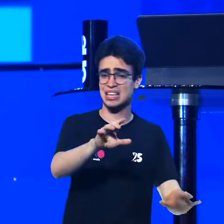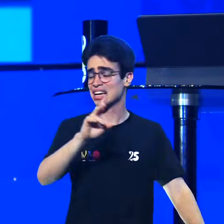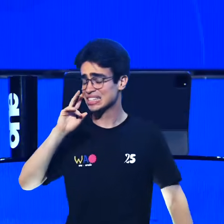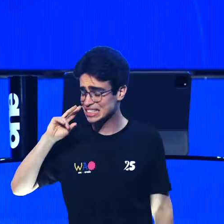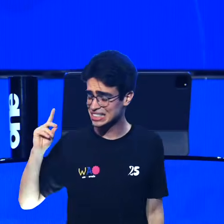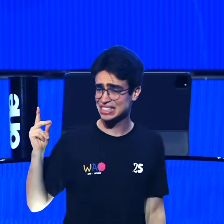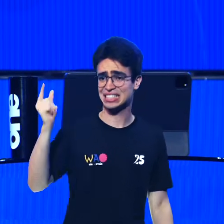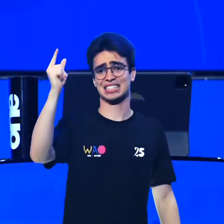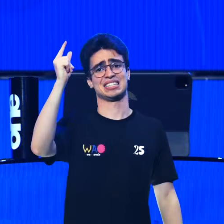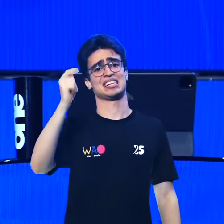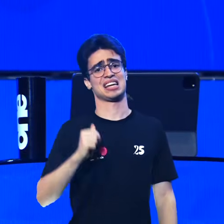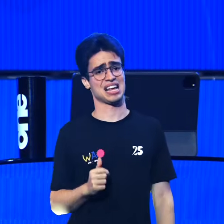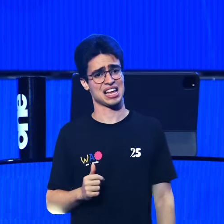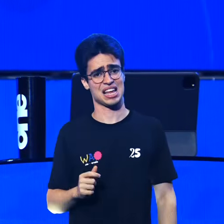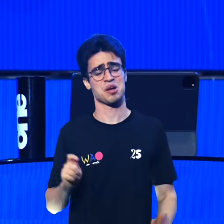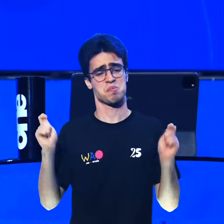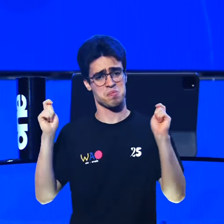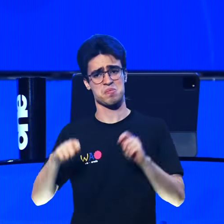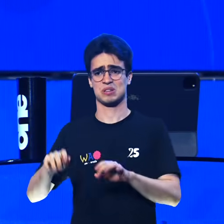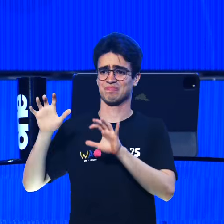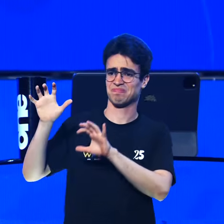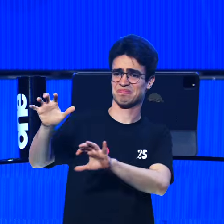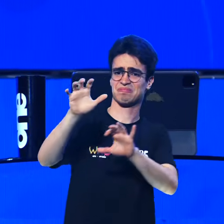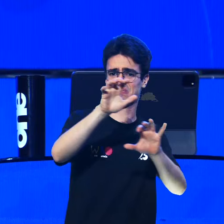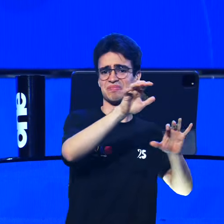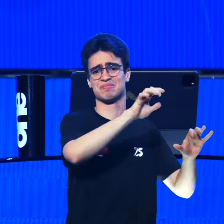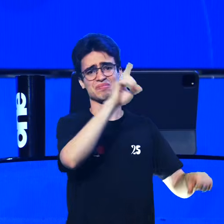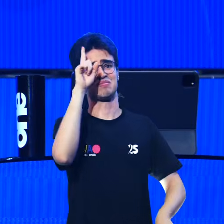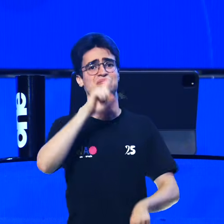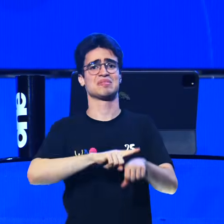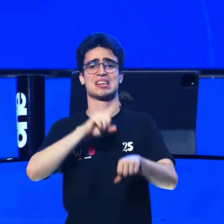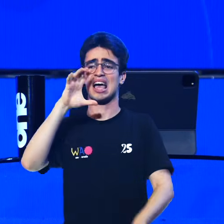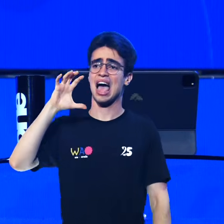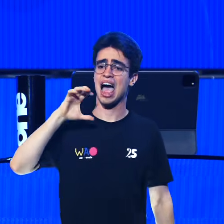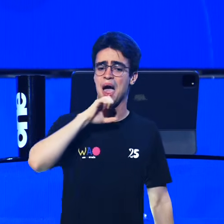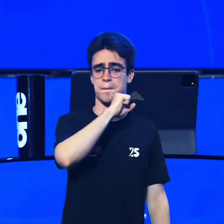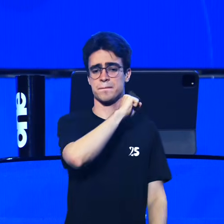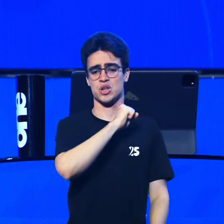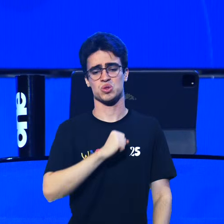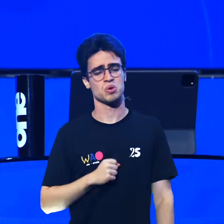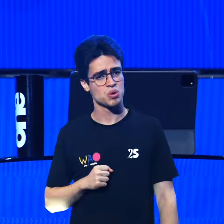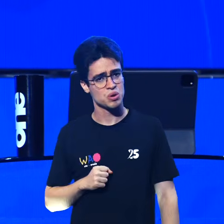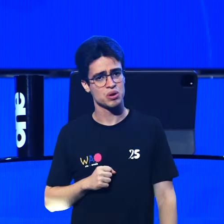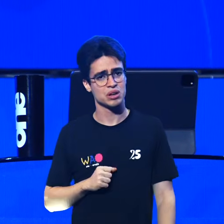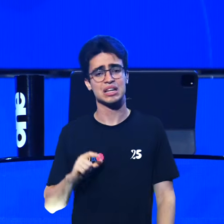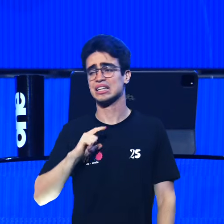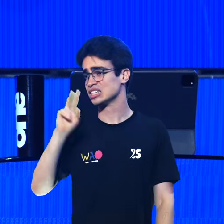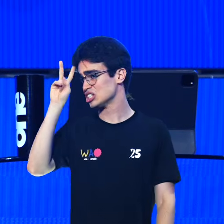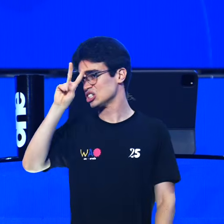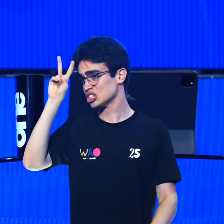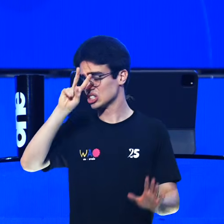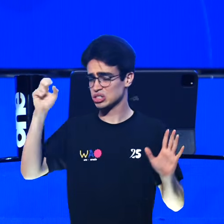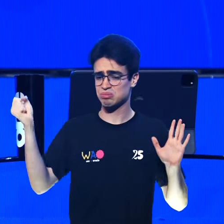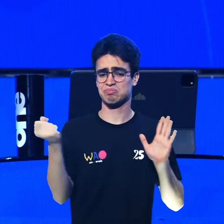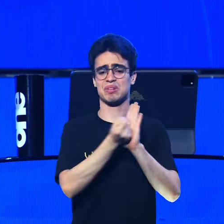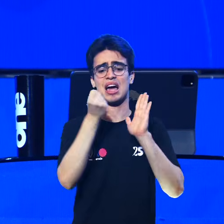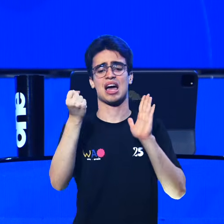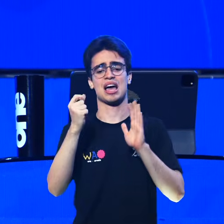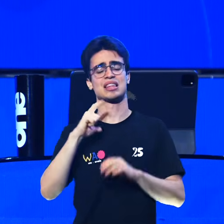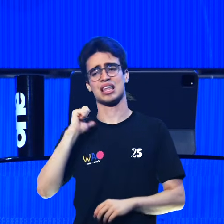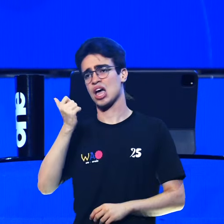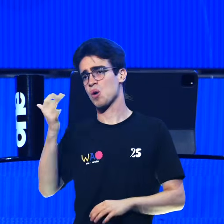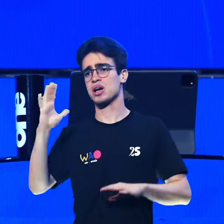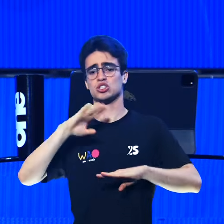Deus pode movimentar coisas para você rapidamente. Deus pode construir histórias, Deus pode mudar